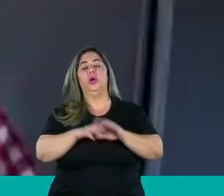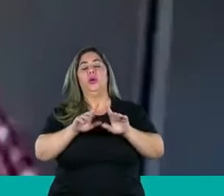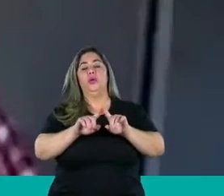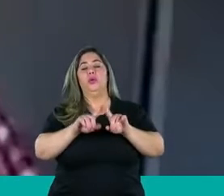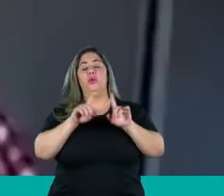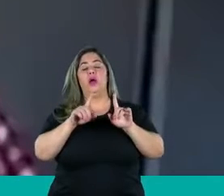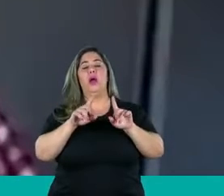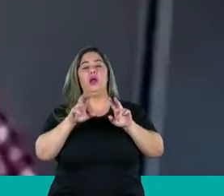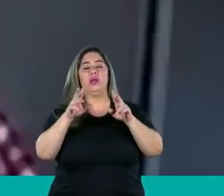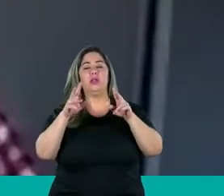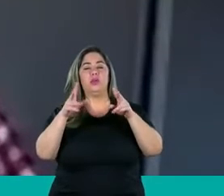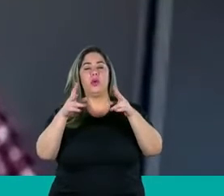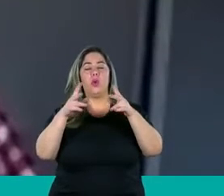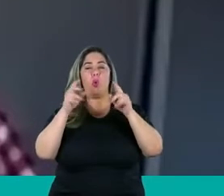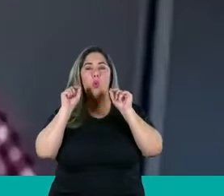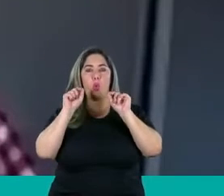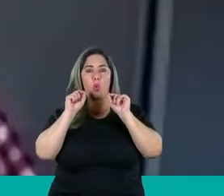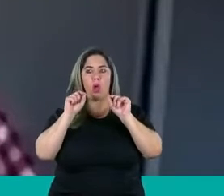uma metamorfose ambulante,